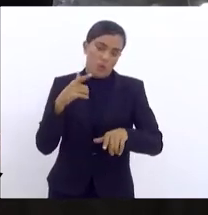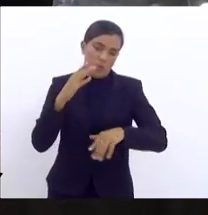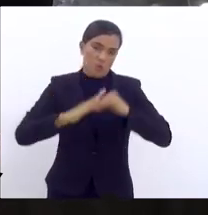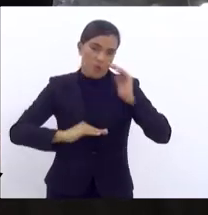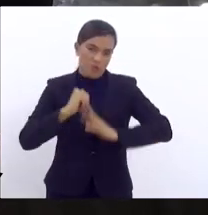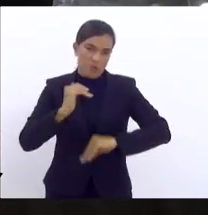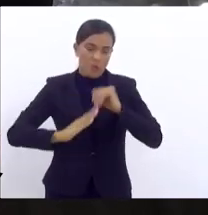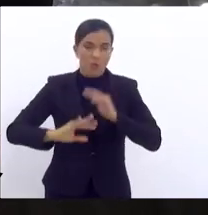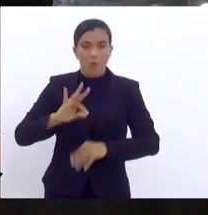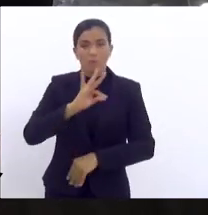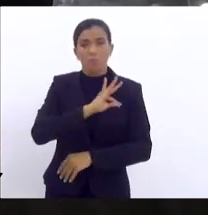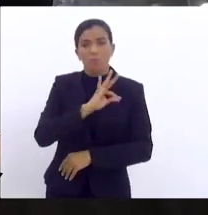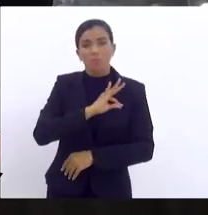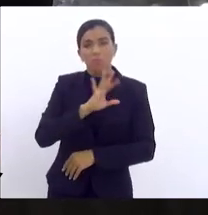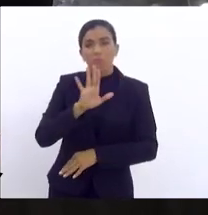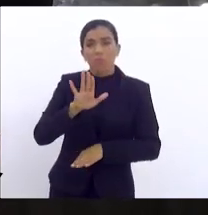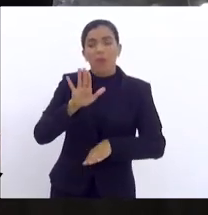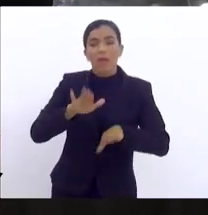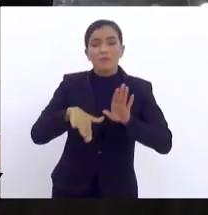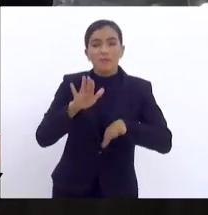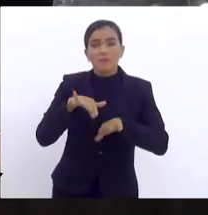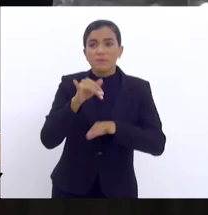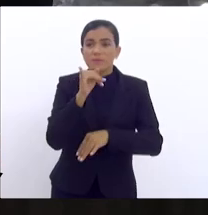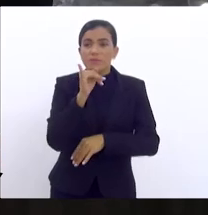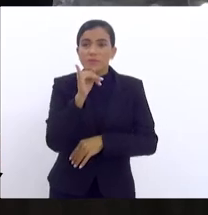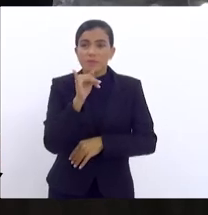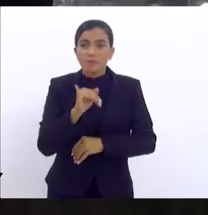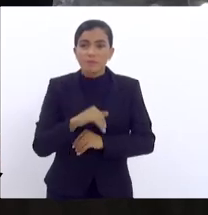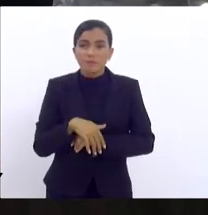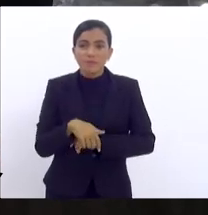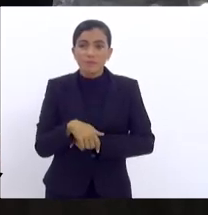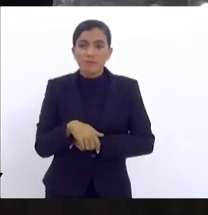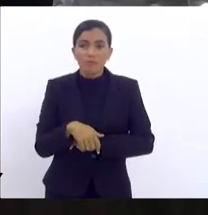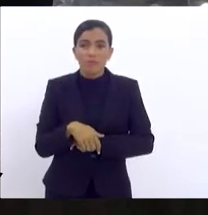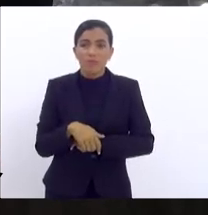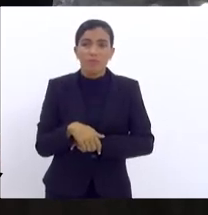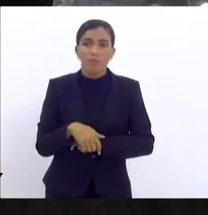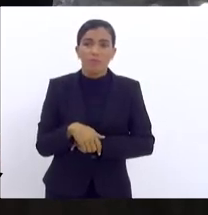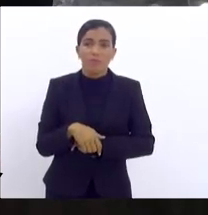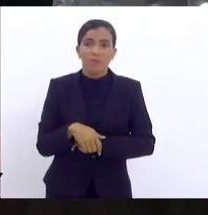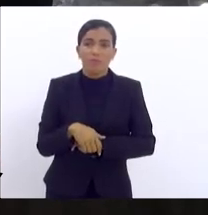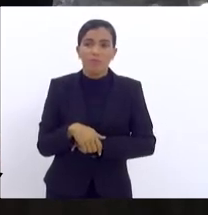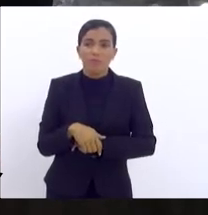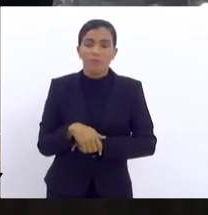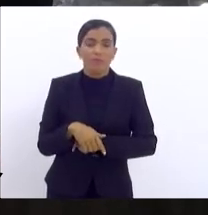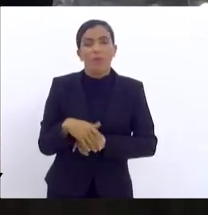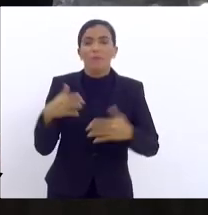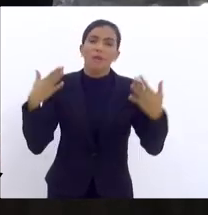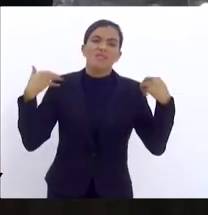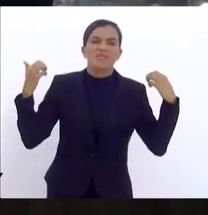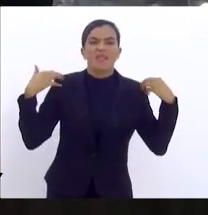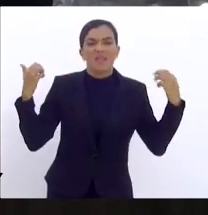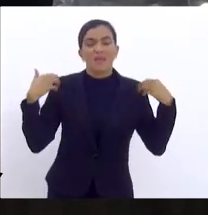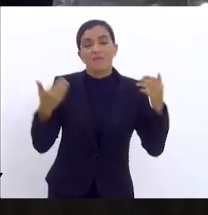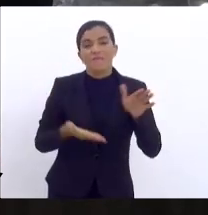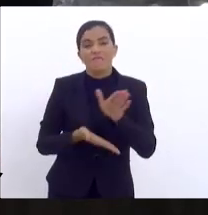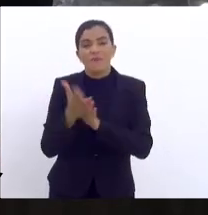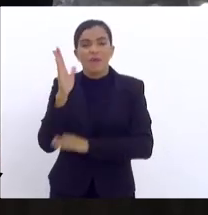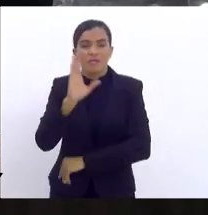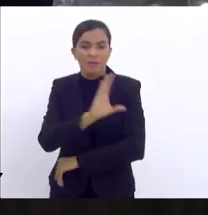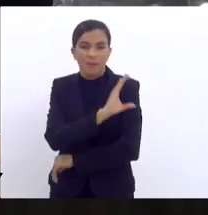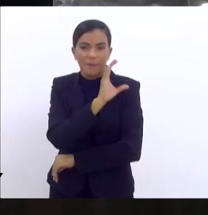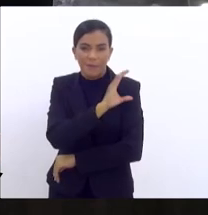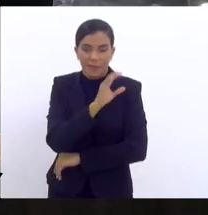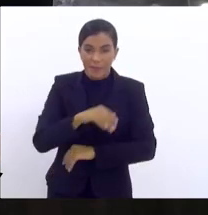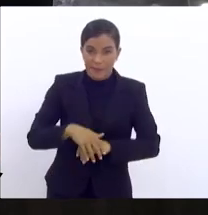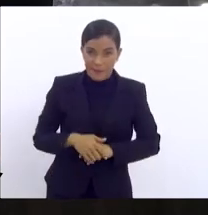porque você pode estar fazendo de repente uma coisa que você tá fazendo uma um passeio vou lá para Macaé aí